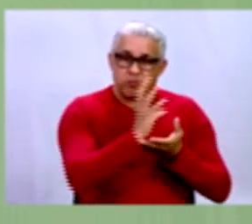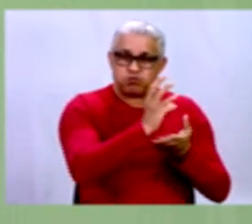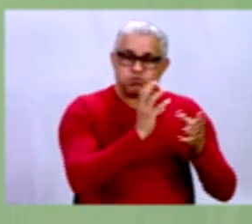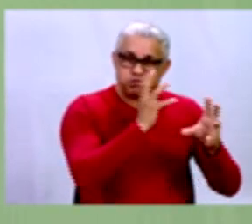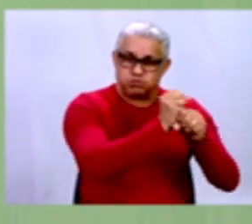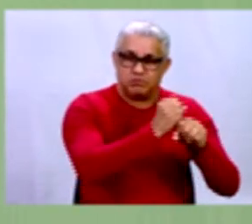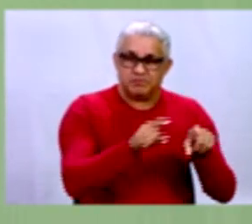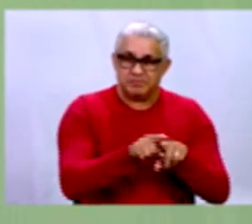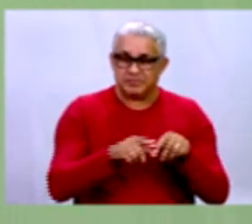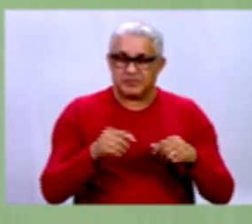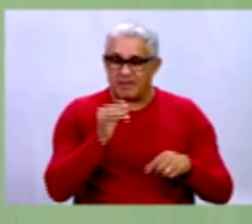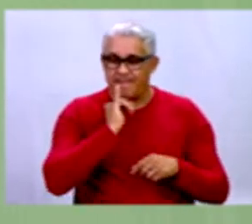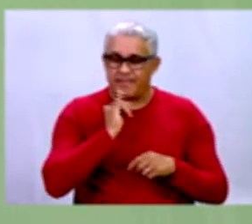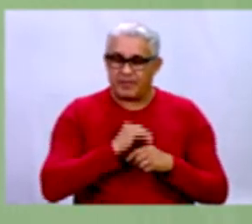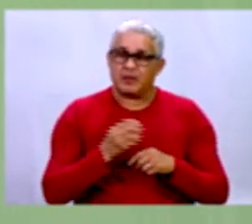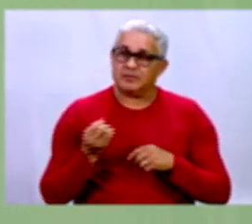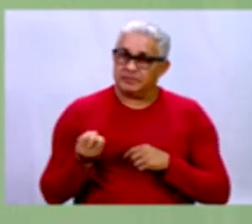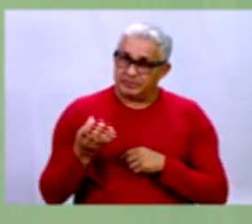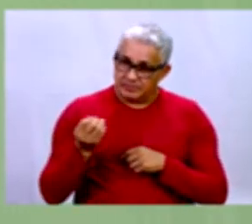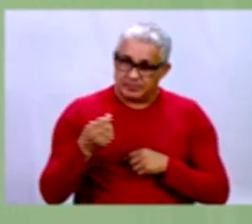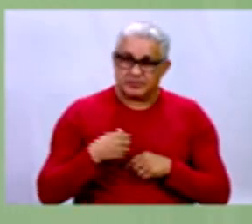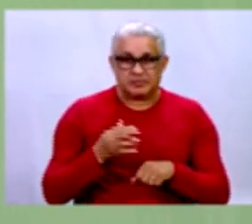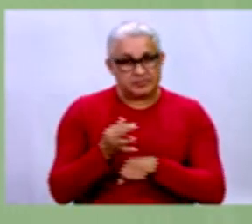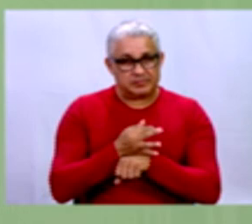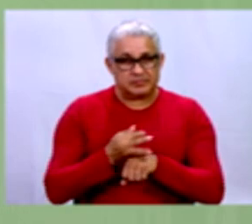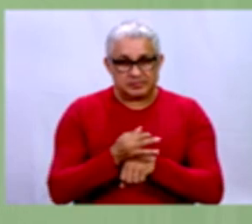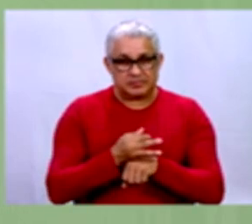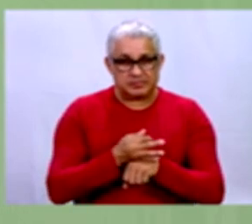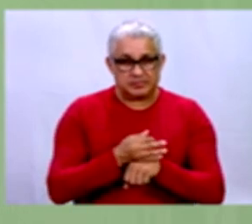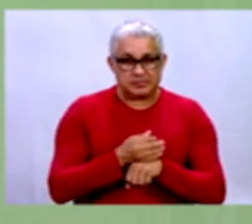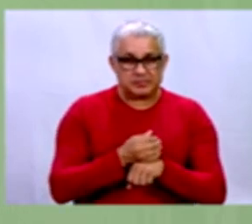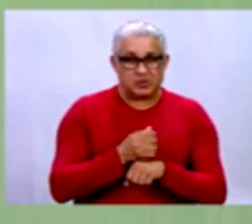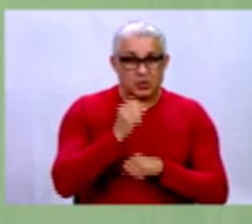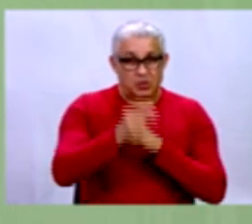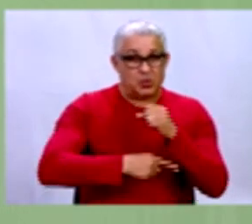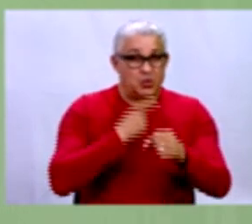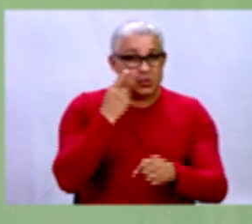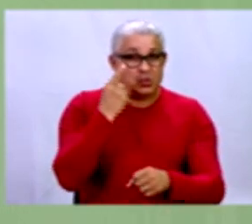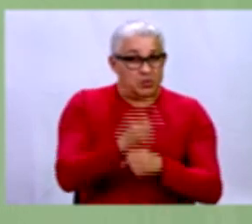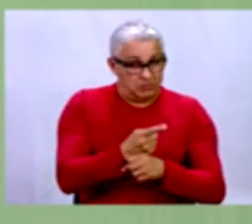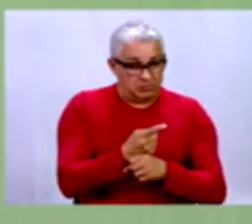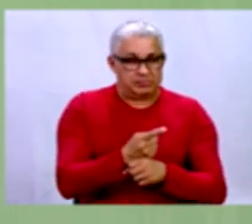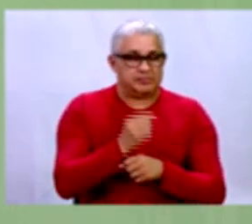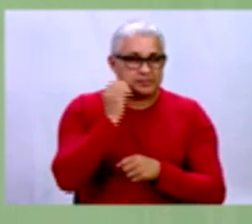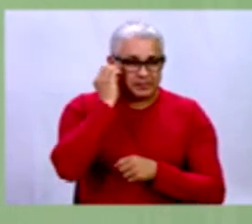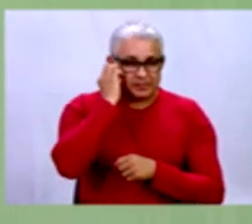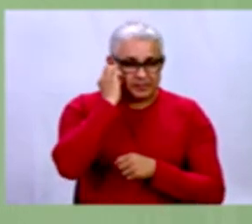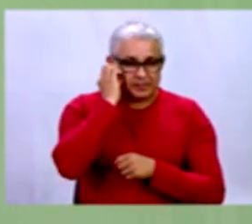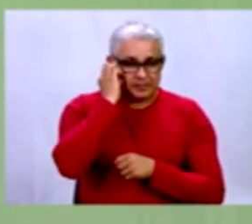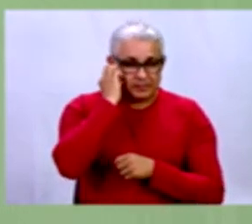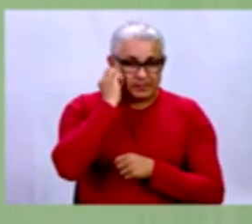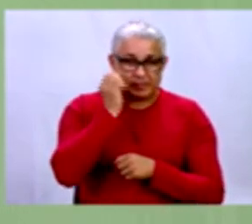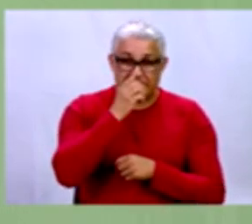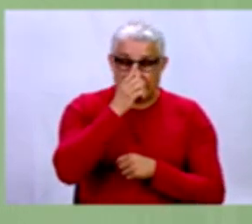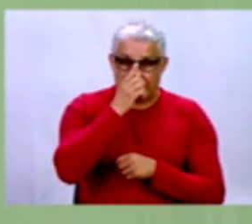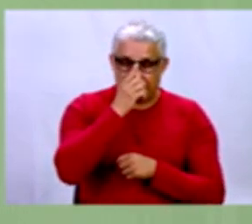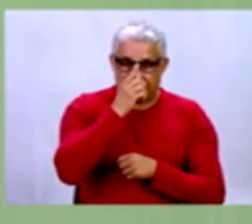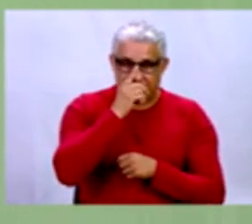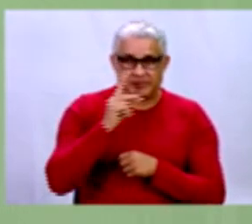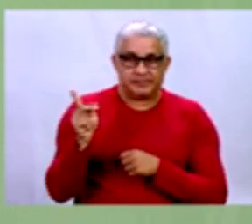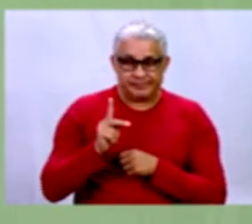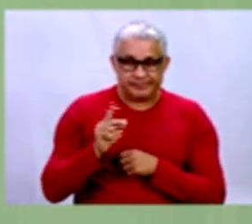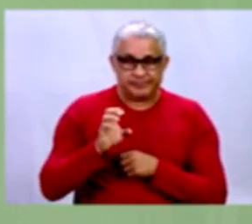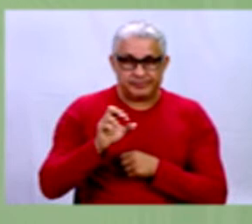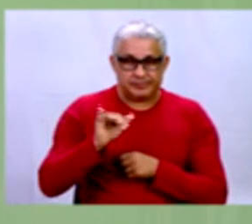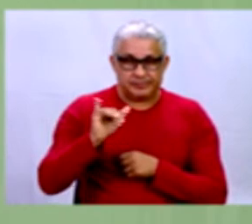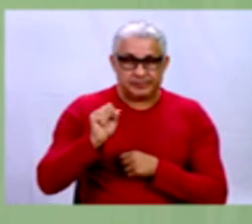Exemplo, você deseja fazer uma viagem de férias daqui a 12 meses, né? Esse exemplo é bem para a professora Cristiane,